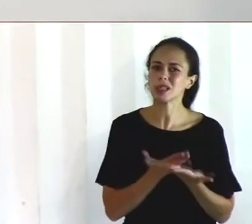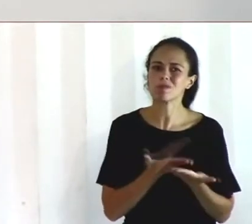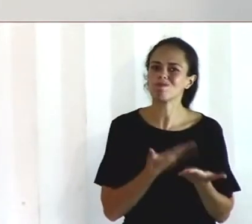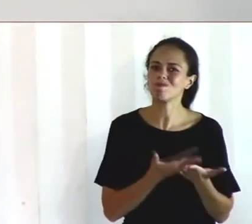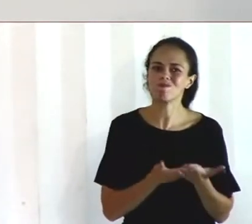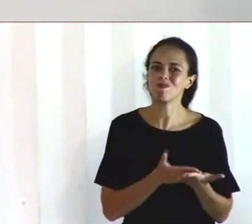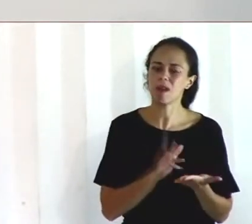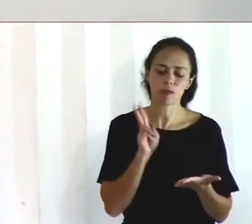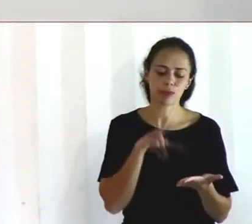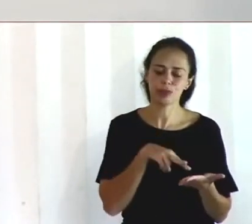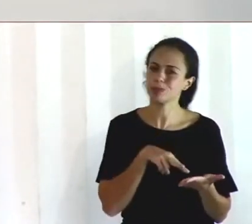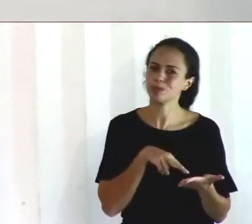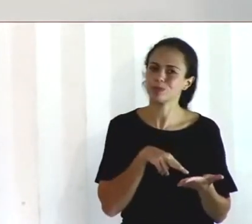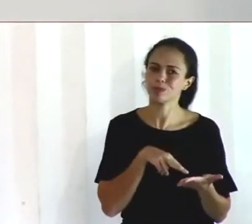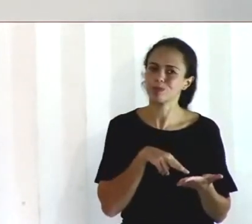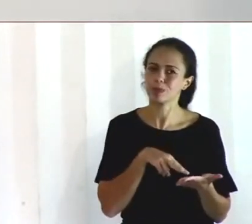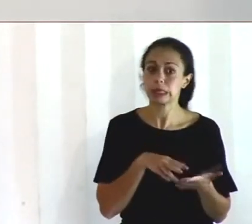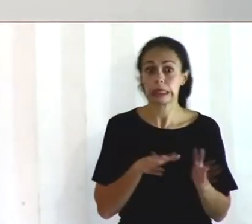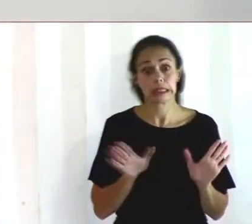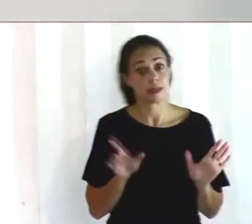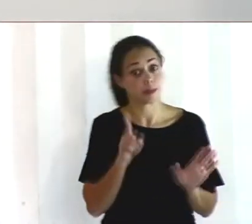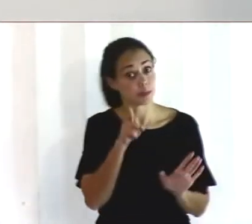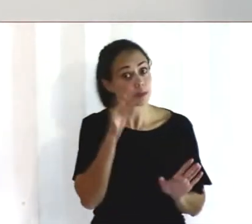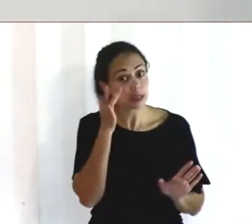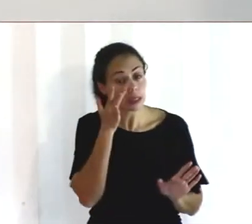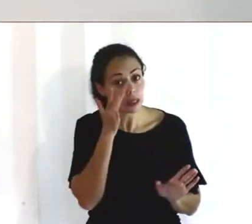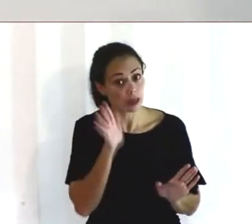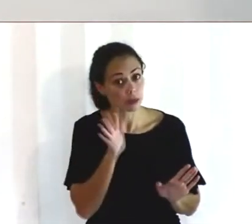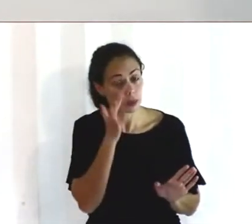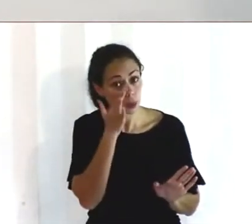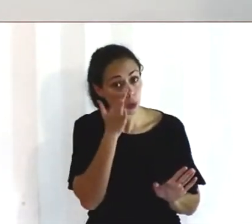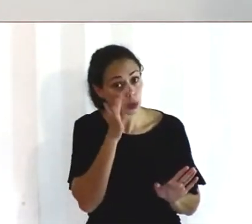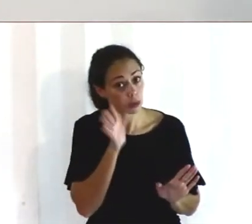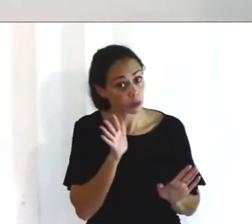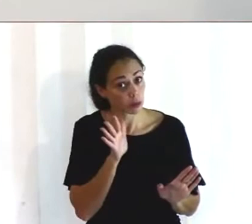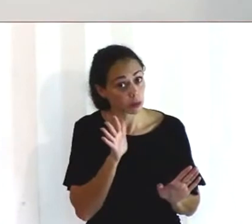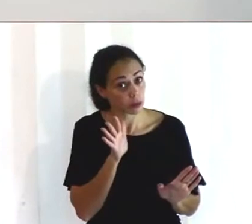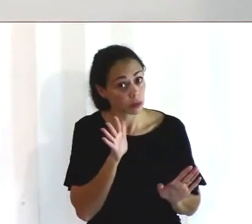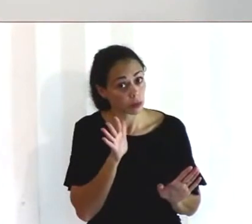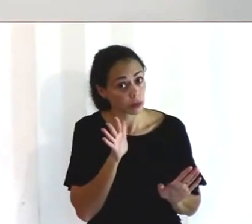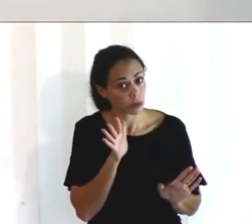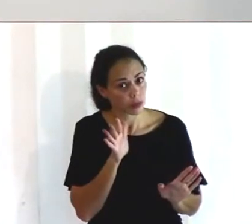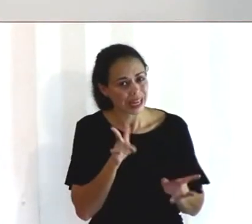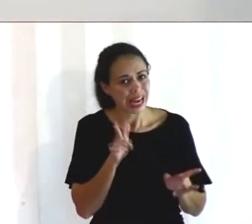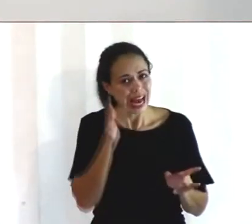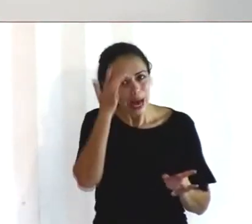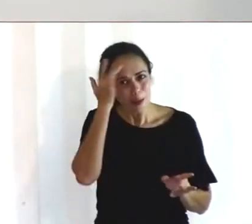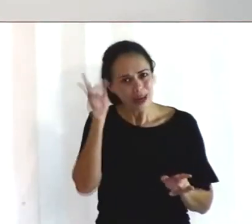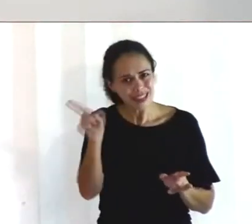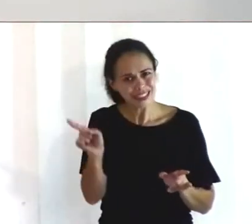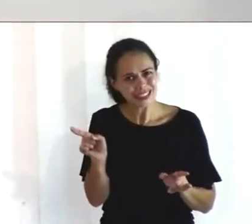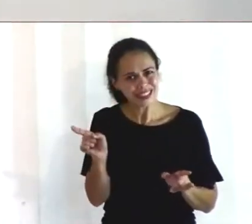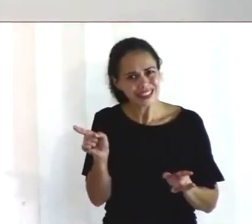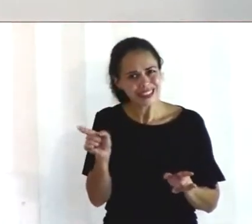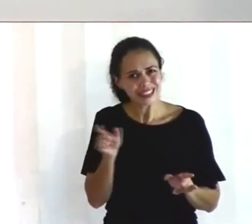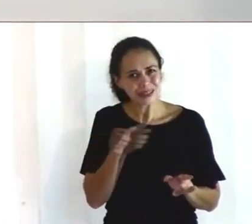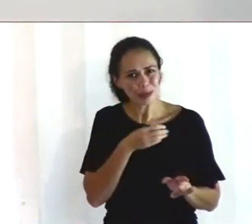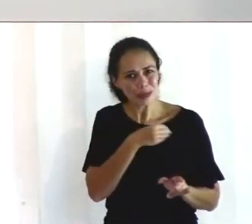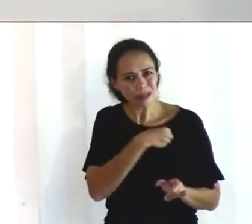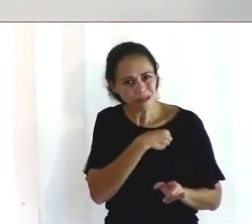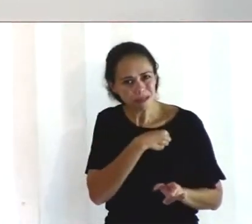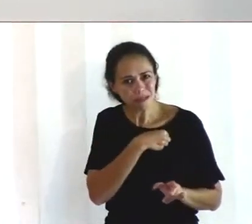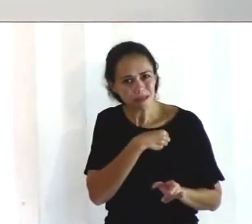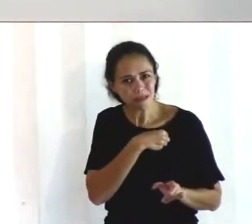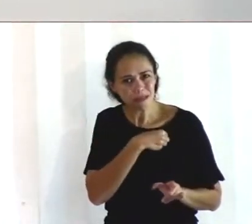Talvez Jesus não seja para esses que não expressam dependência, reconhecimento de pecado, porque estão sãos, estão tão